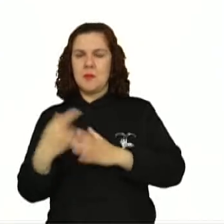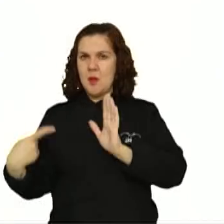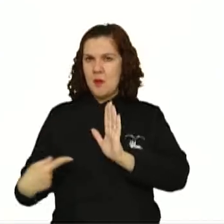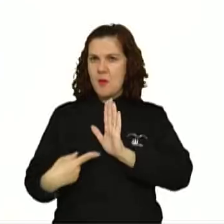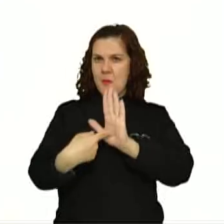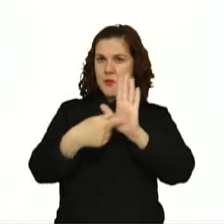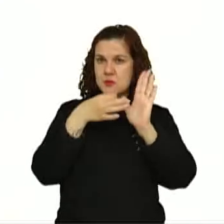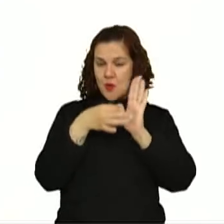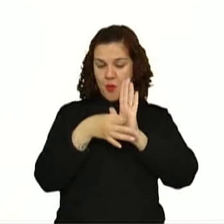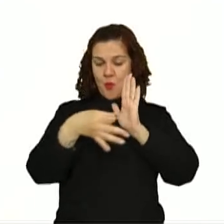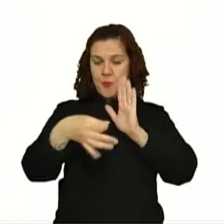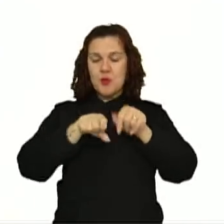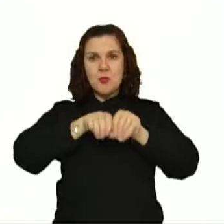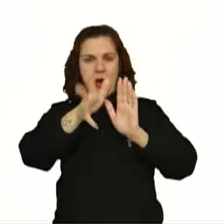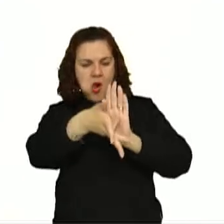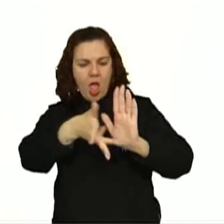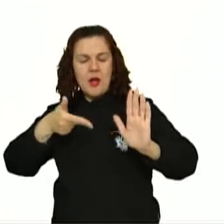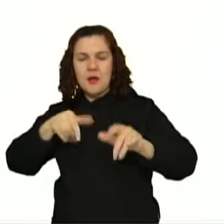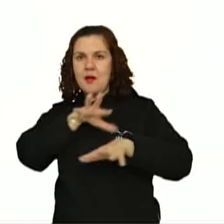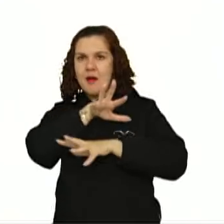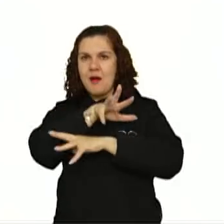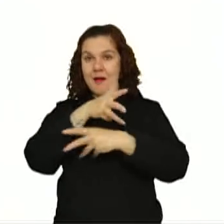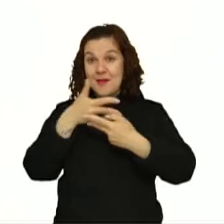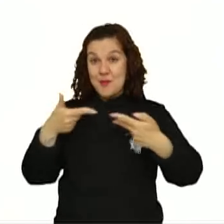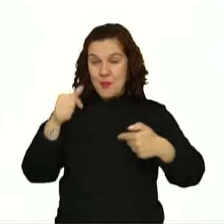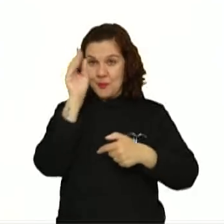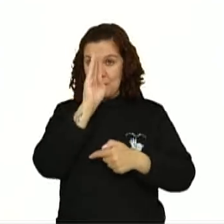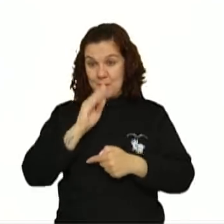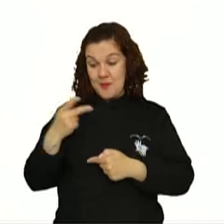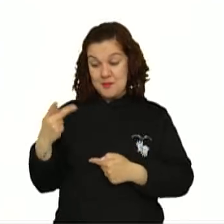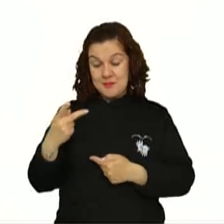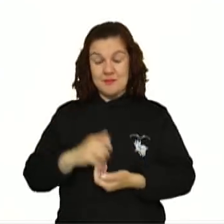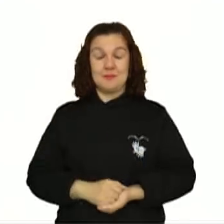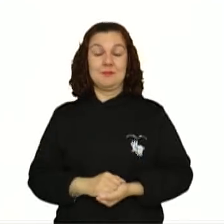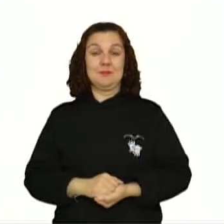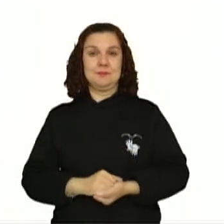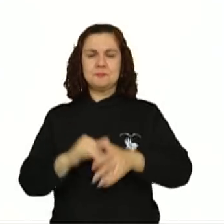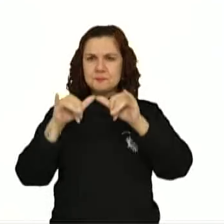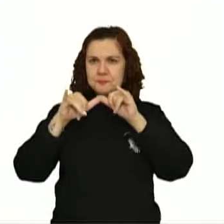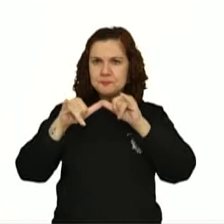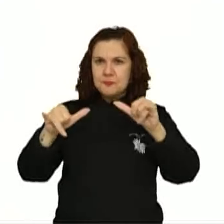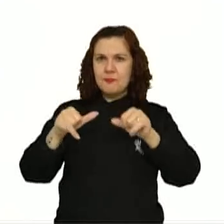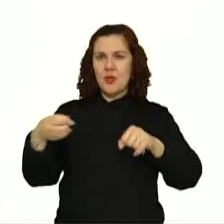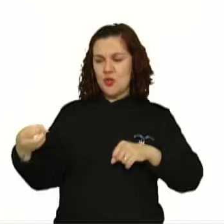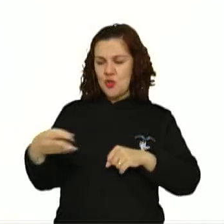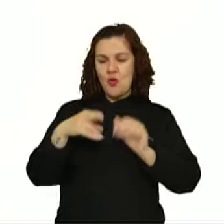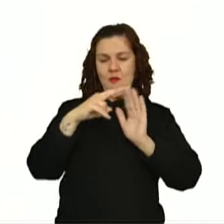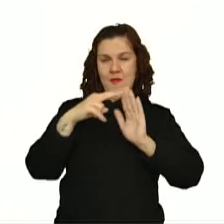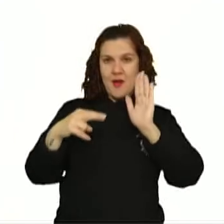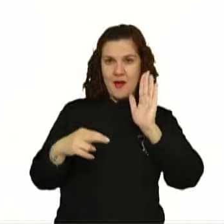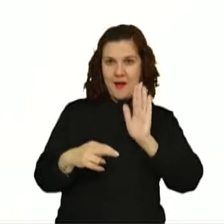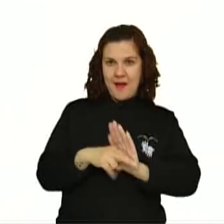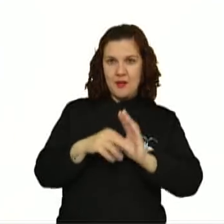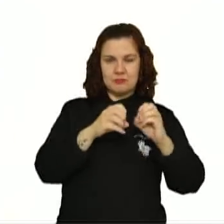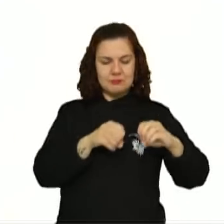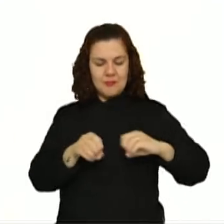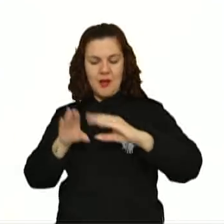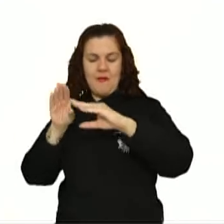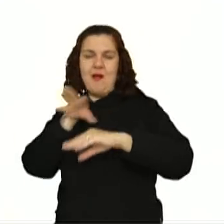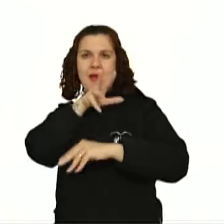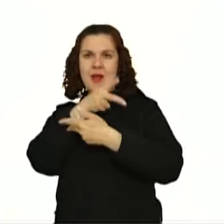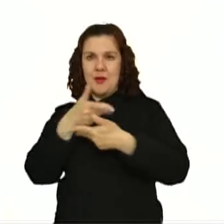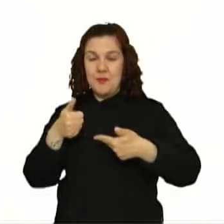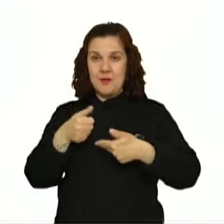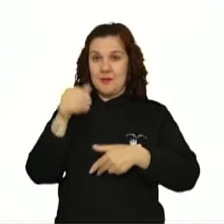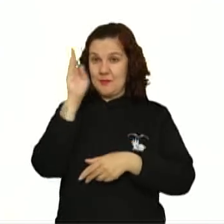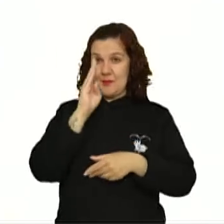uma opinião sobre o tráfico de animais silvestres no Brasil? Informar sobre a nova regra para o transporte de animais silvestres